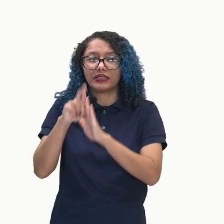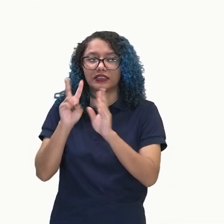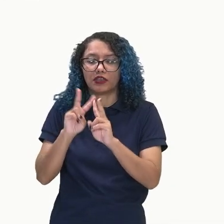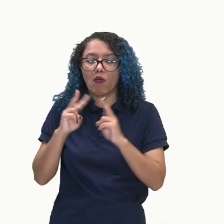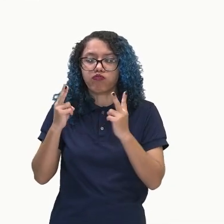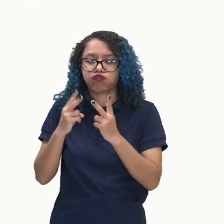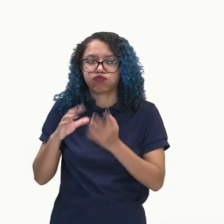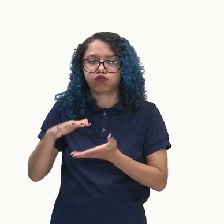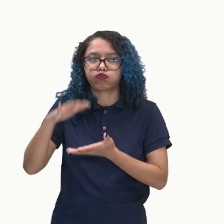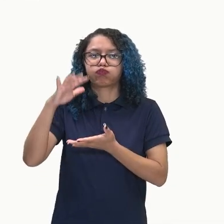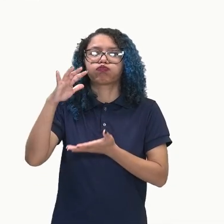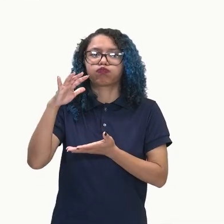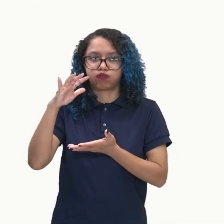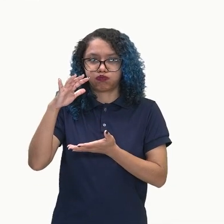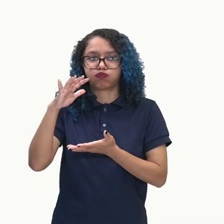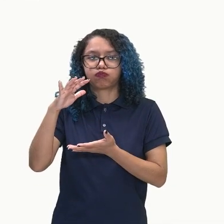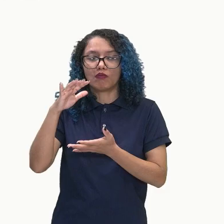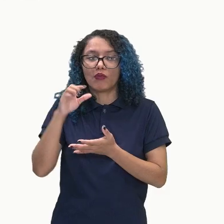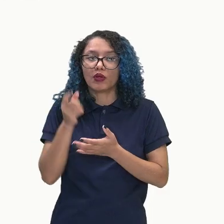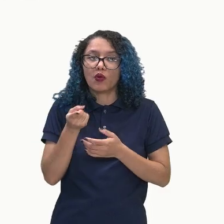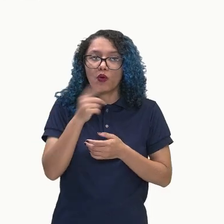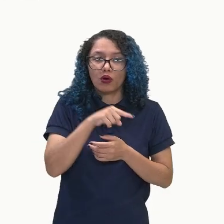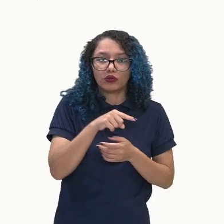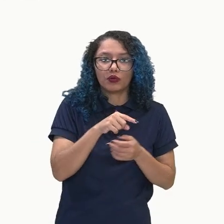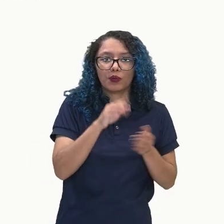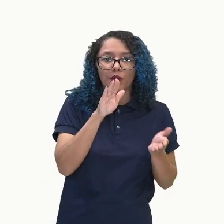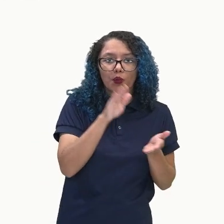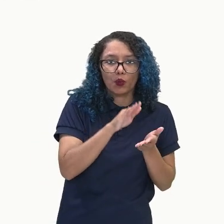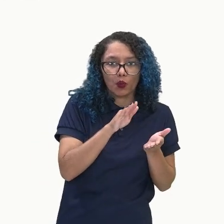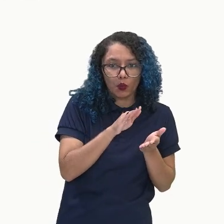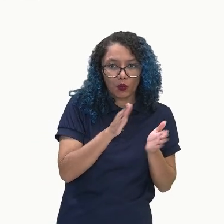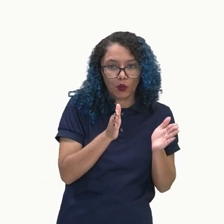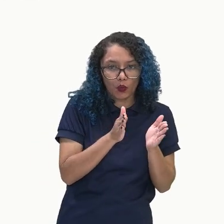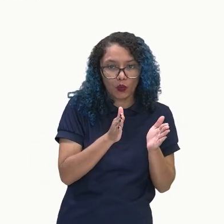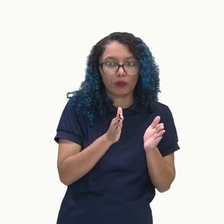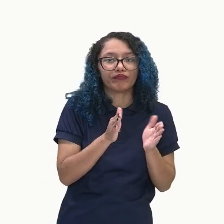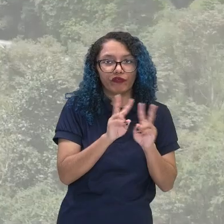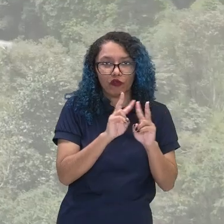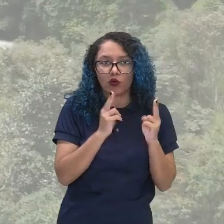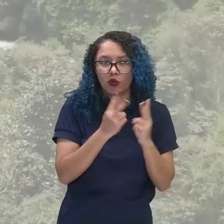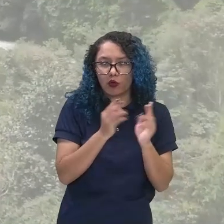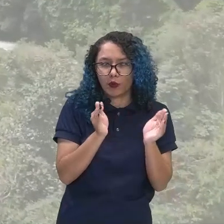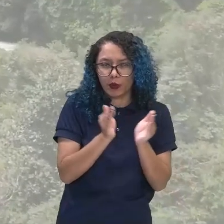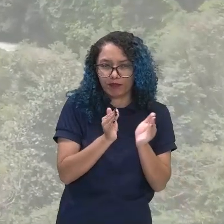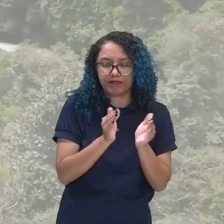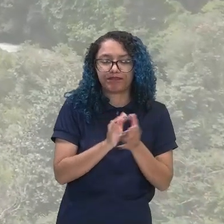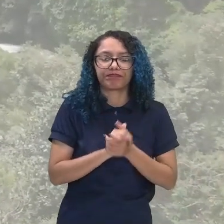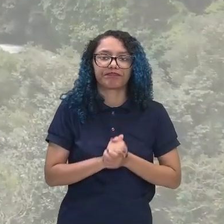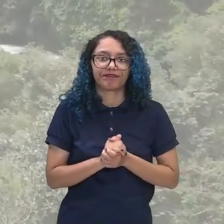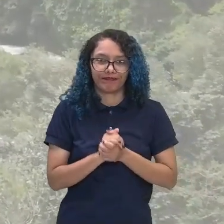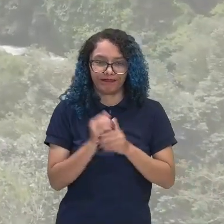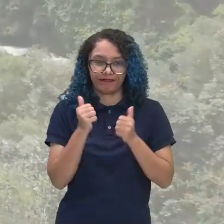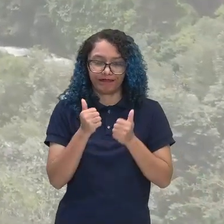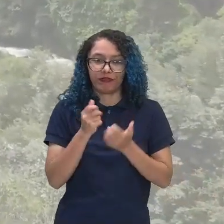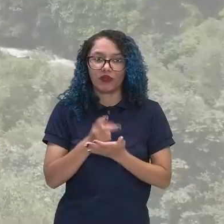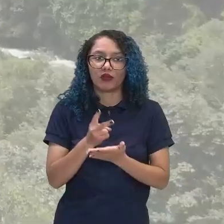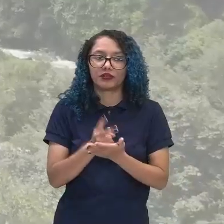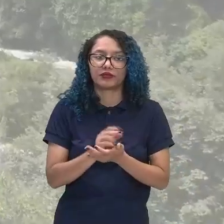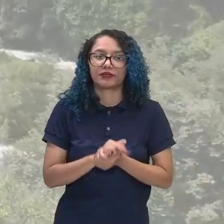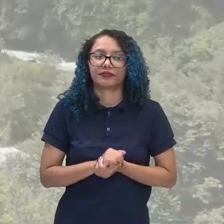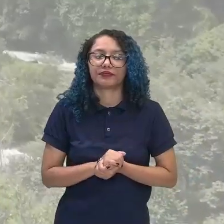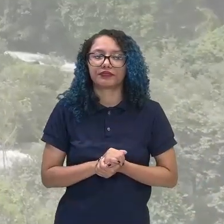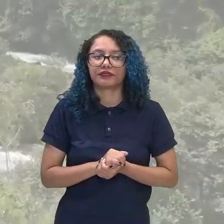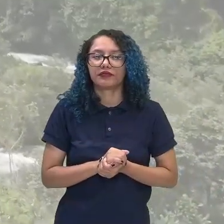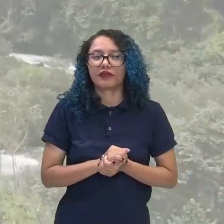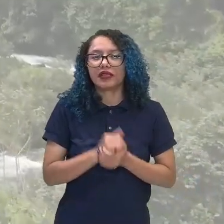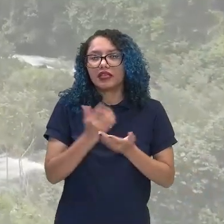à esquerda, tudo bem? Mas avançando, já que nós estamos aí falando sobre litro, acompanhe aqui na tela. O